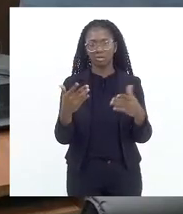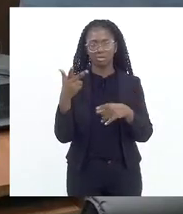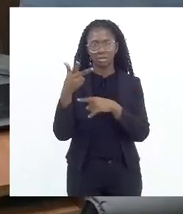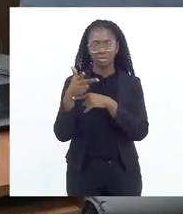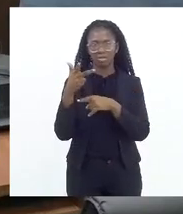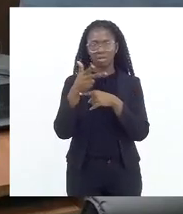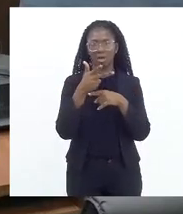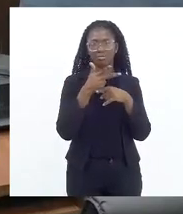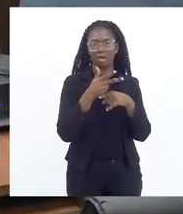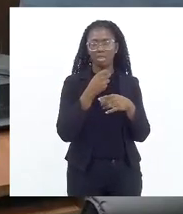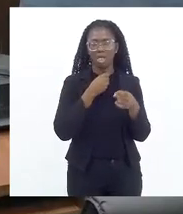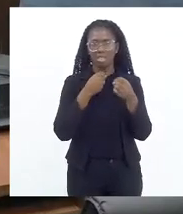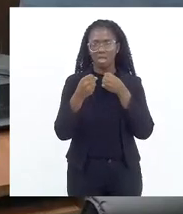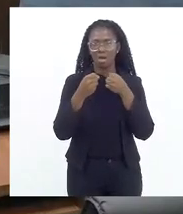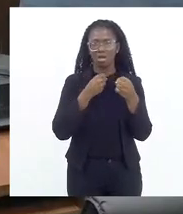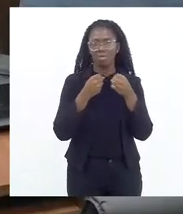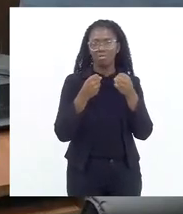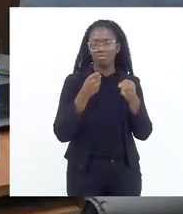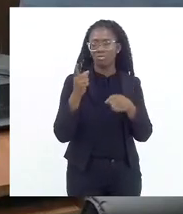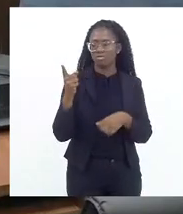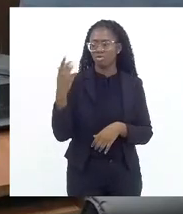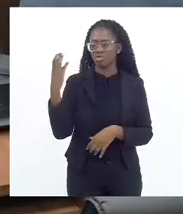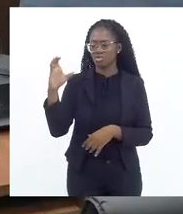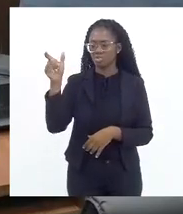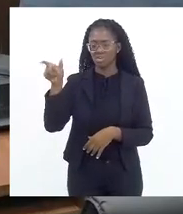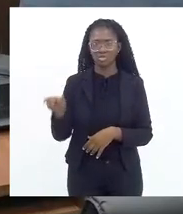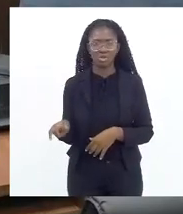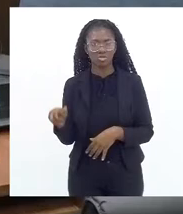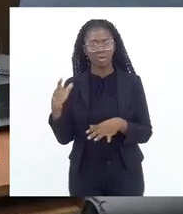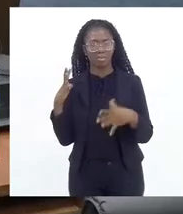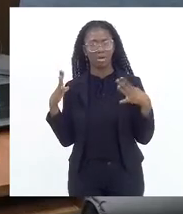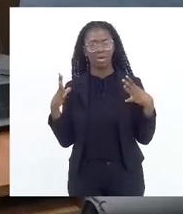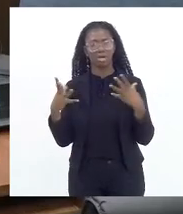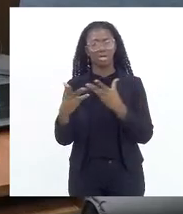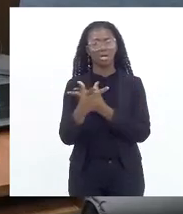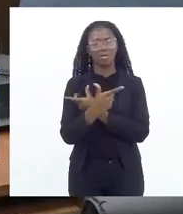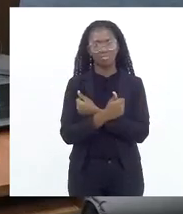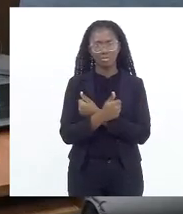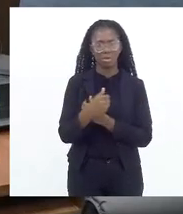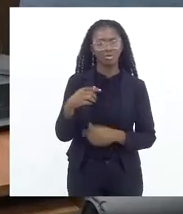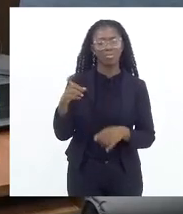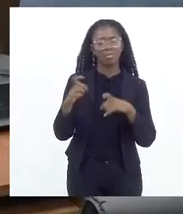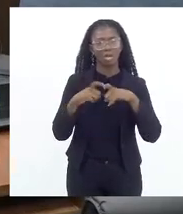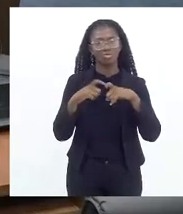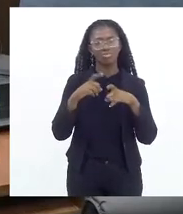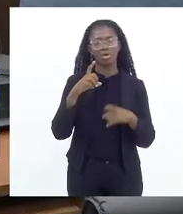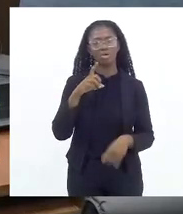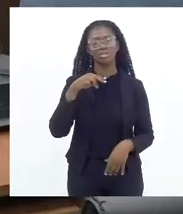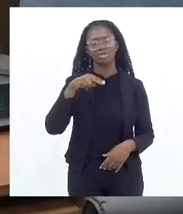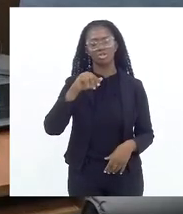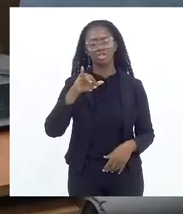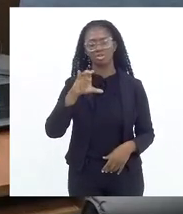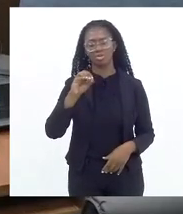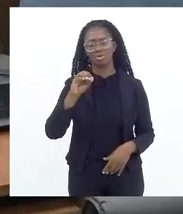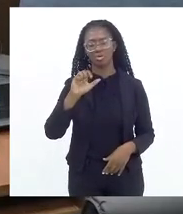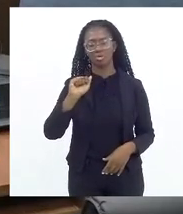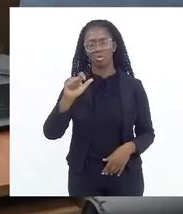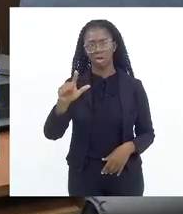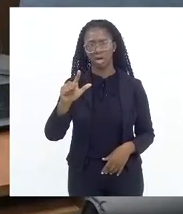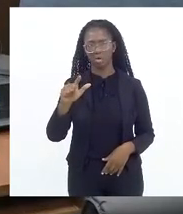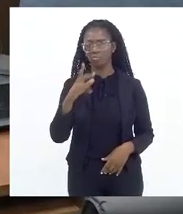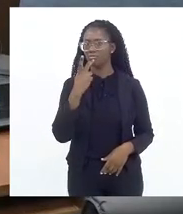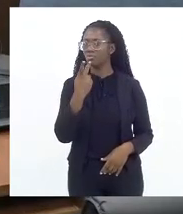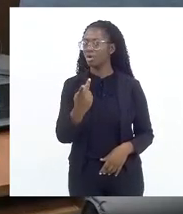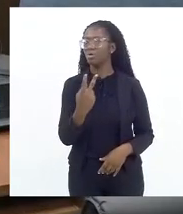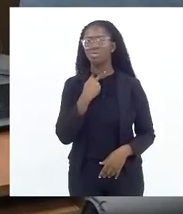vídeo com a entrevista de um dos maiores cientistas desse país, que é o Dr. Miguel Nicoleles, dizendo que a gente não pode